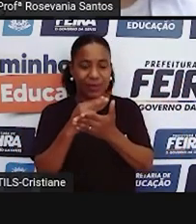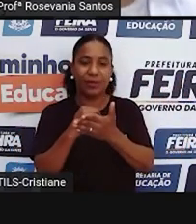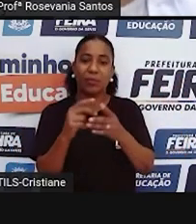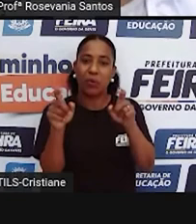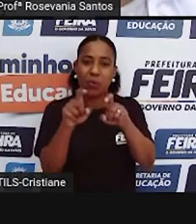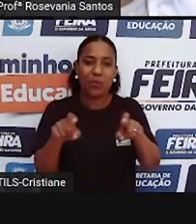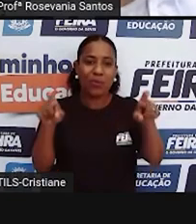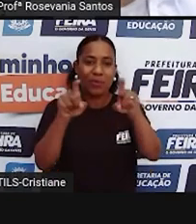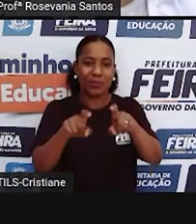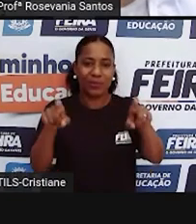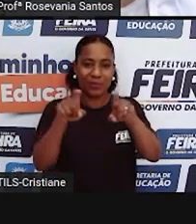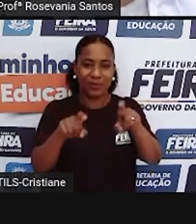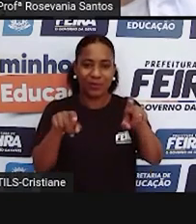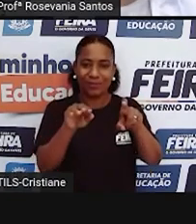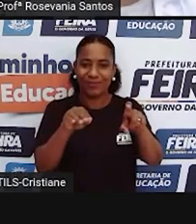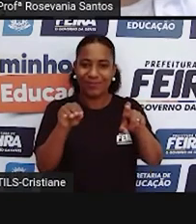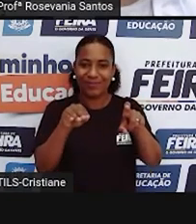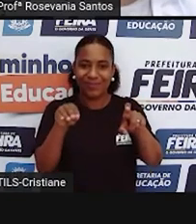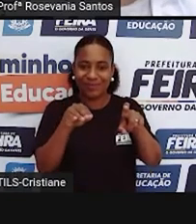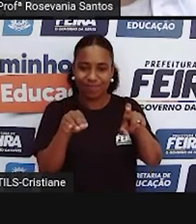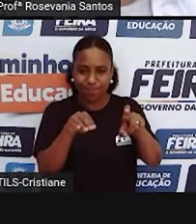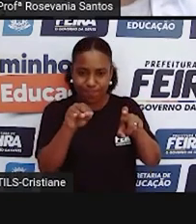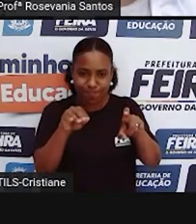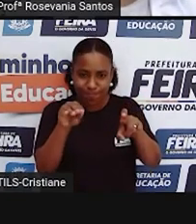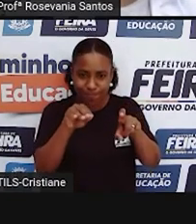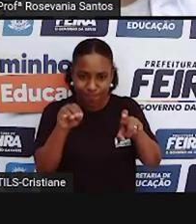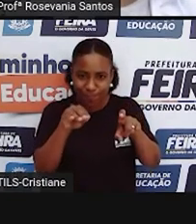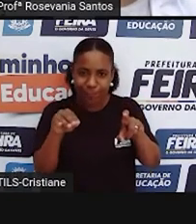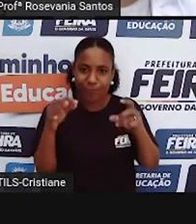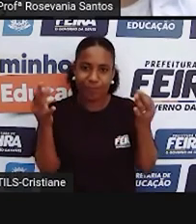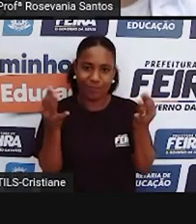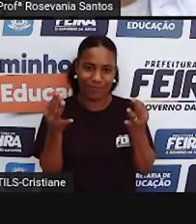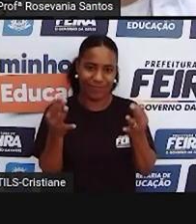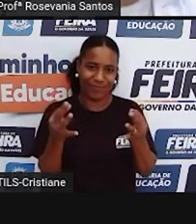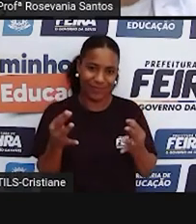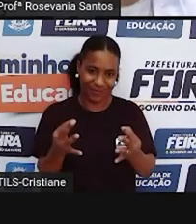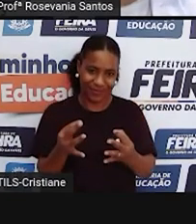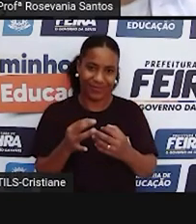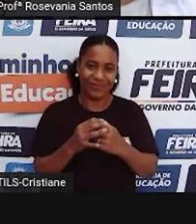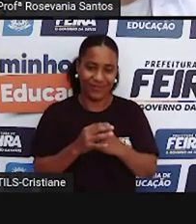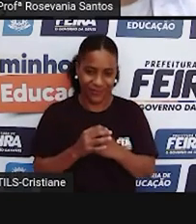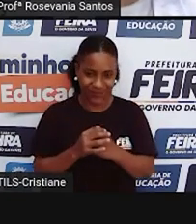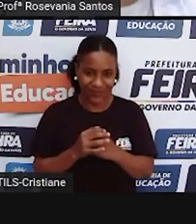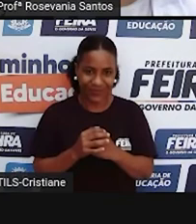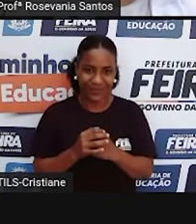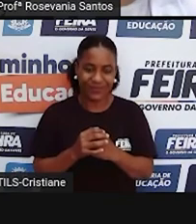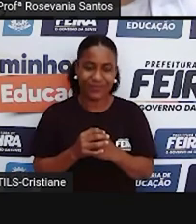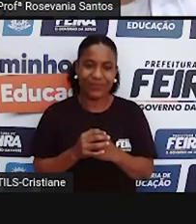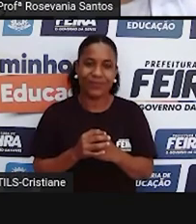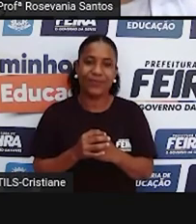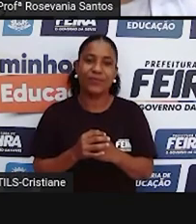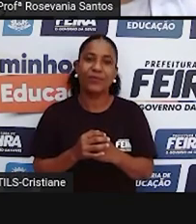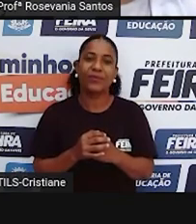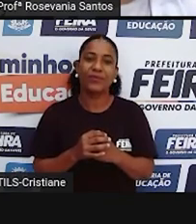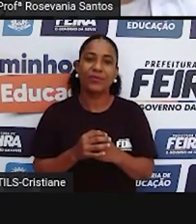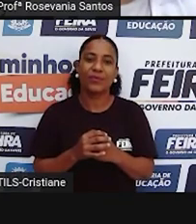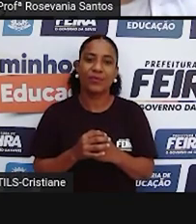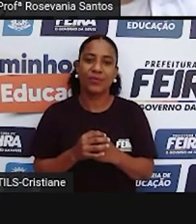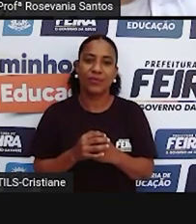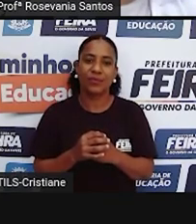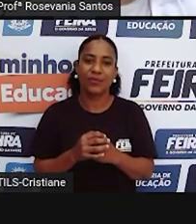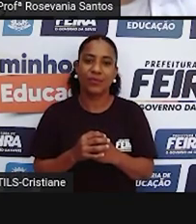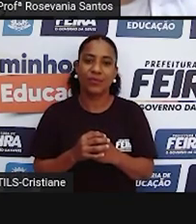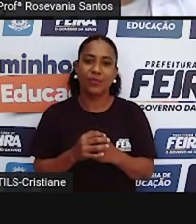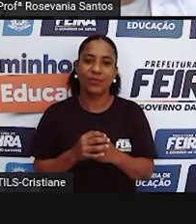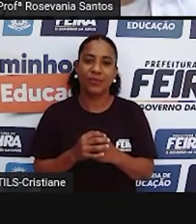computador para poder fazer tudo isso aí e a gente tem, né, um desenho melhor. Bom. Então,